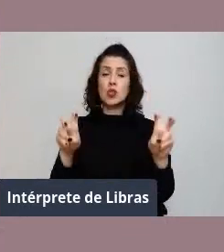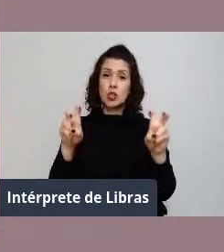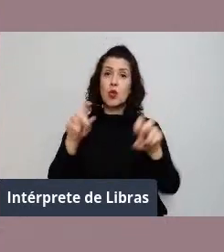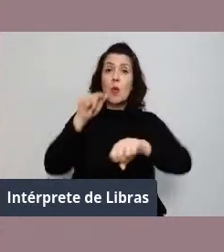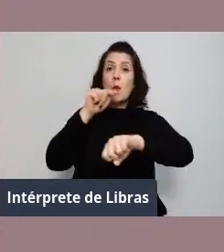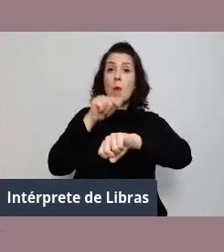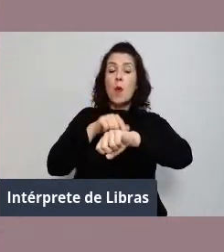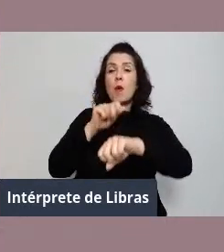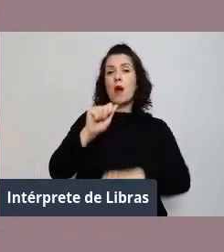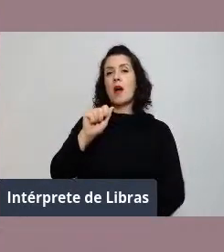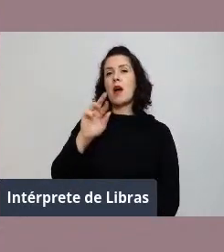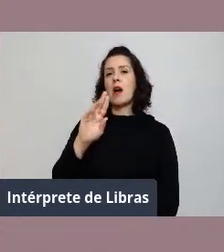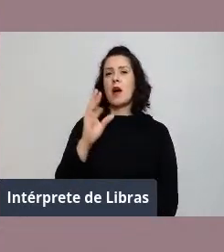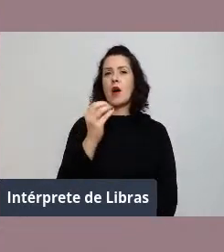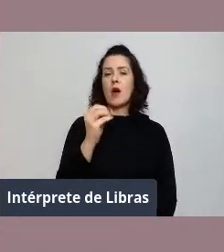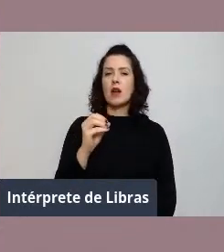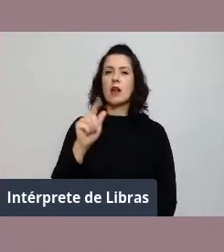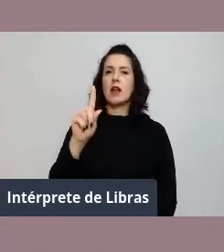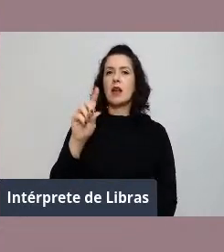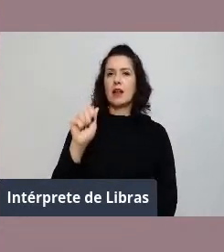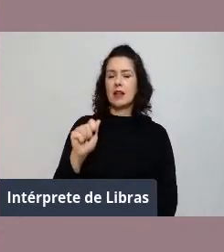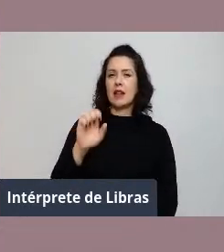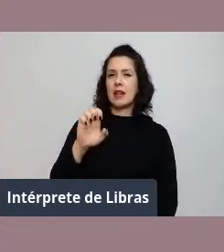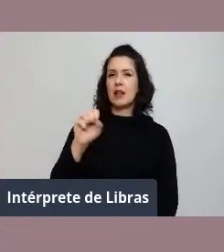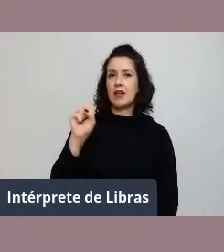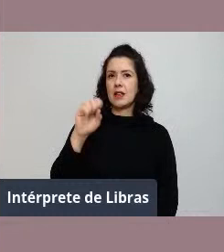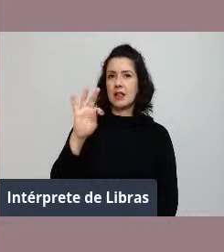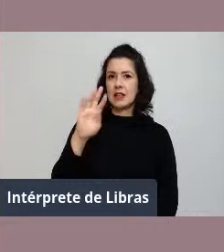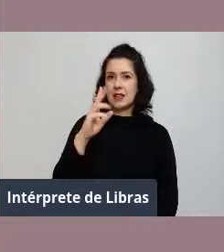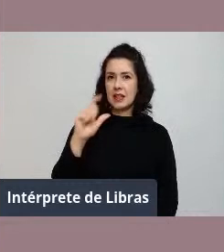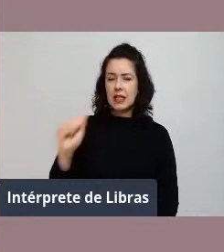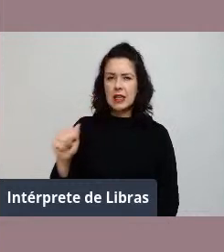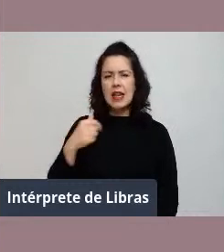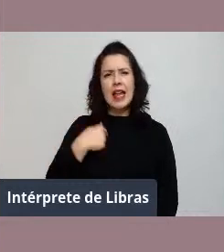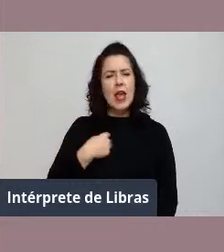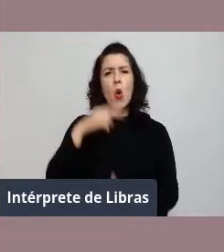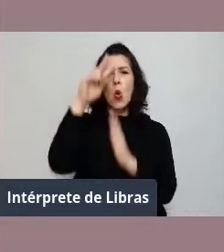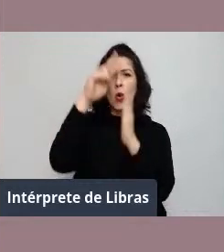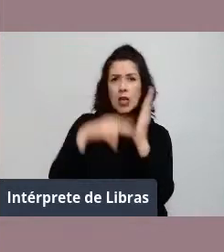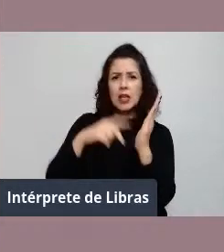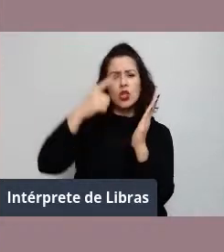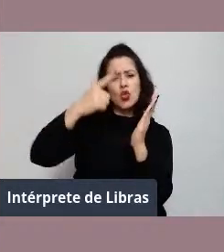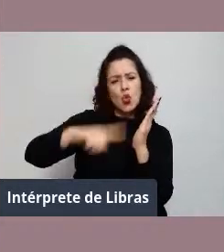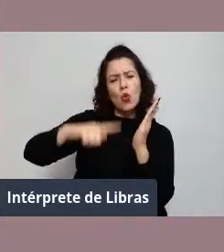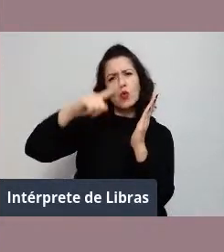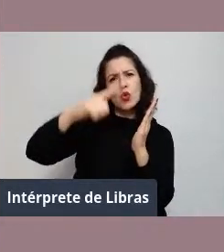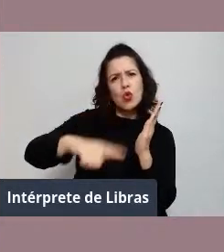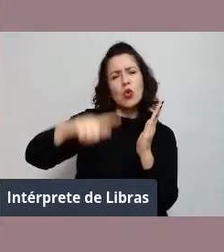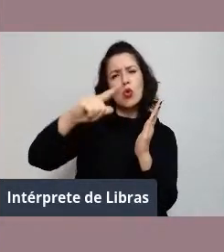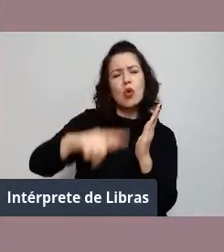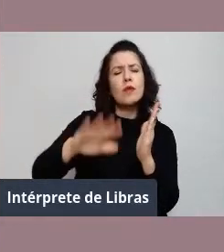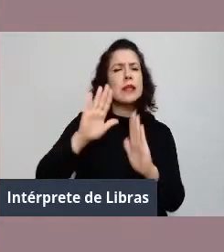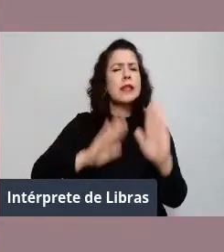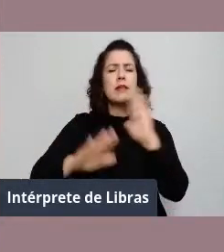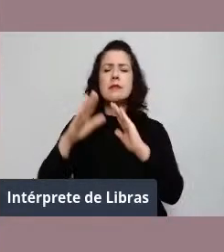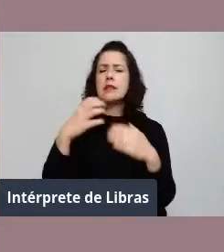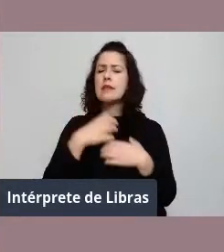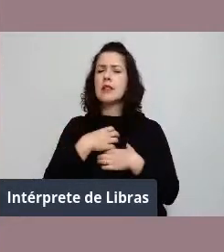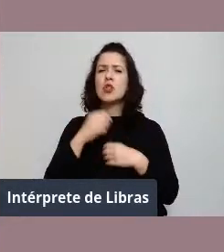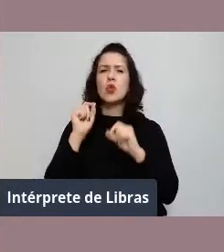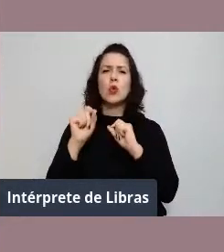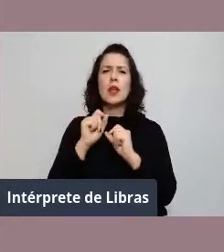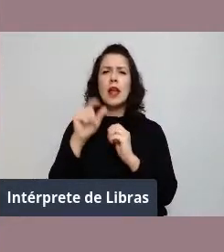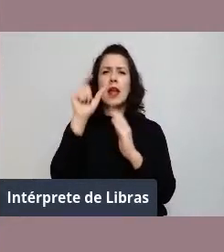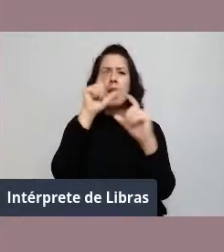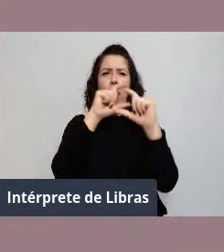obra-prima. Li e reli. De vez em quando, tive a sensação de encontrar algumas das passagens que eu